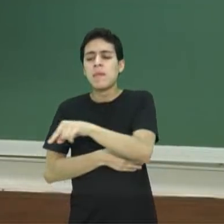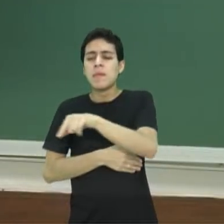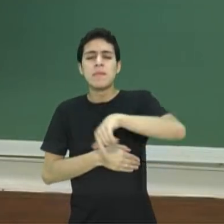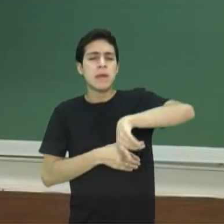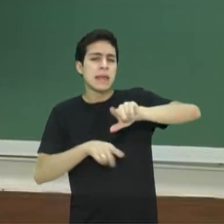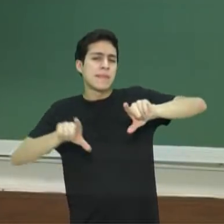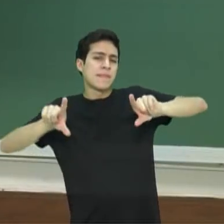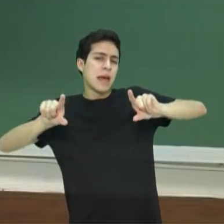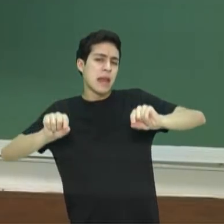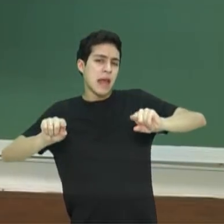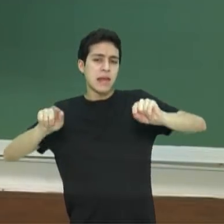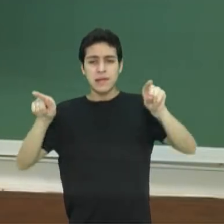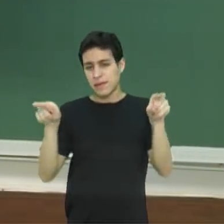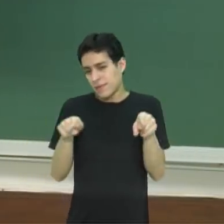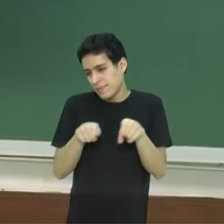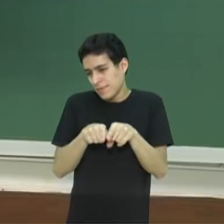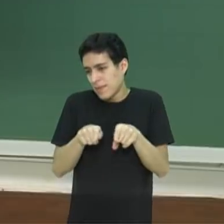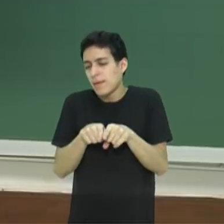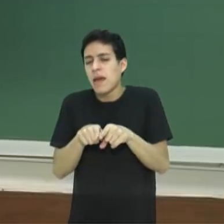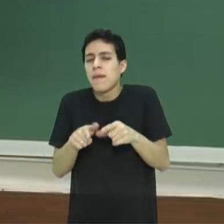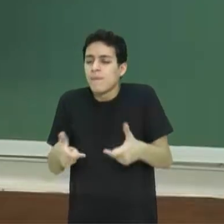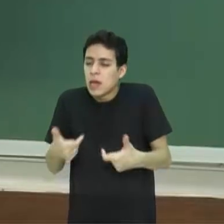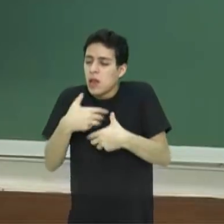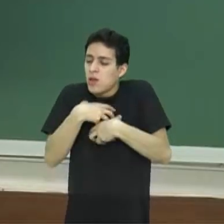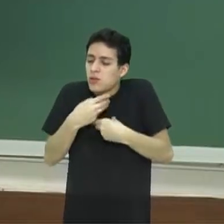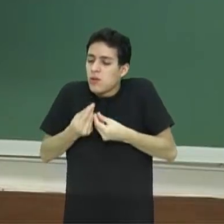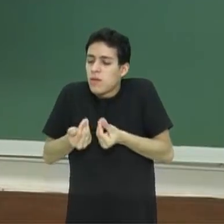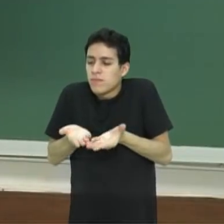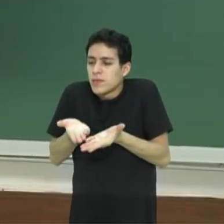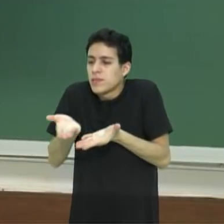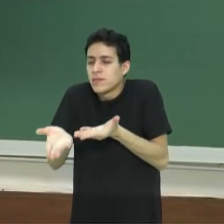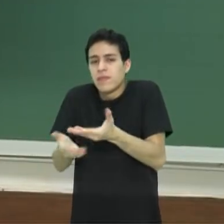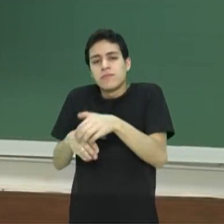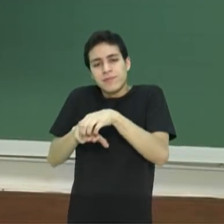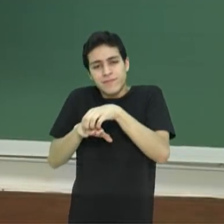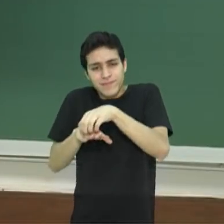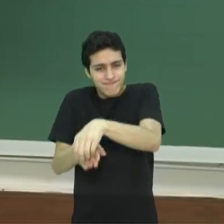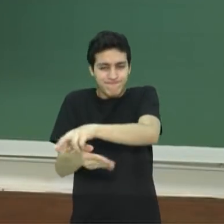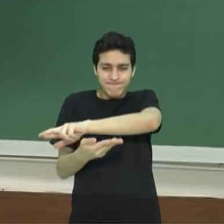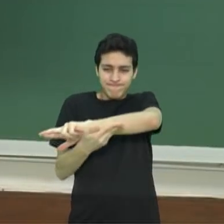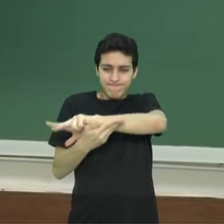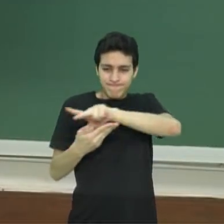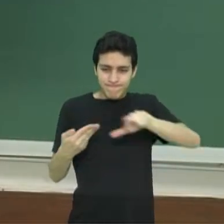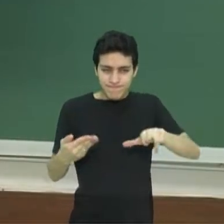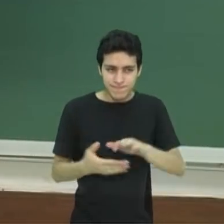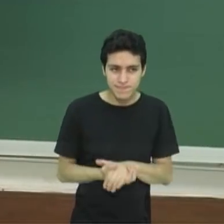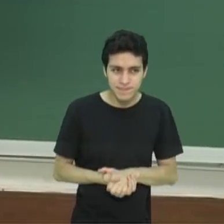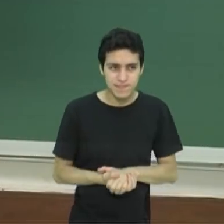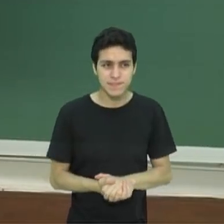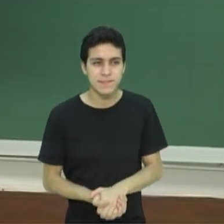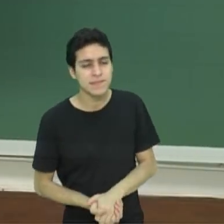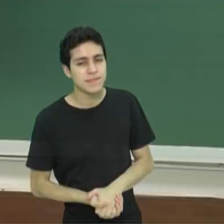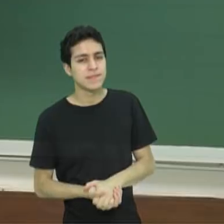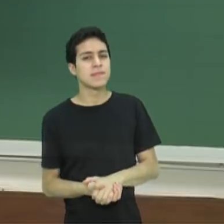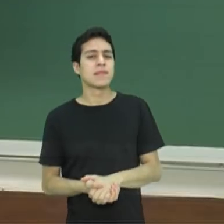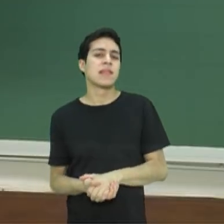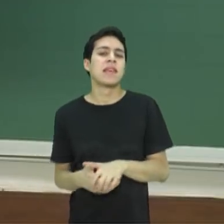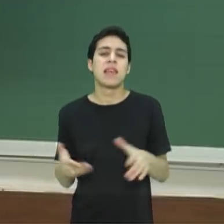modalidades e uma melhor oferta aí desses serviços. Então vamos lá, vamos em frente. Aí chegamos aqui a